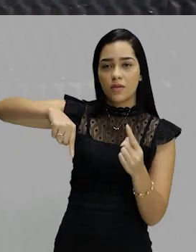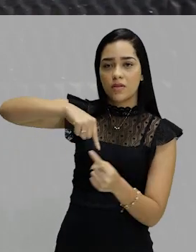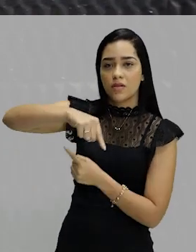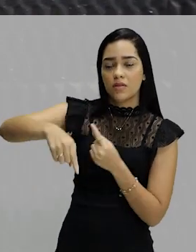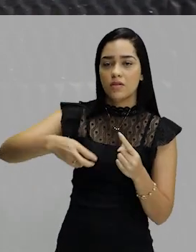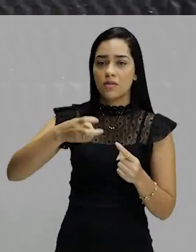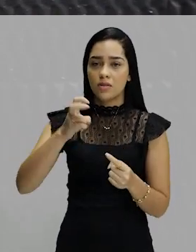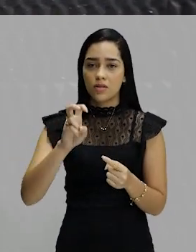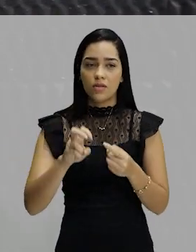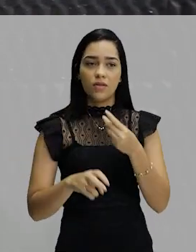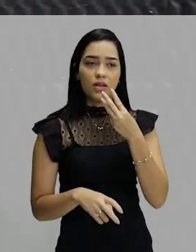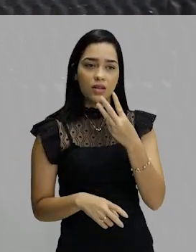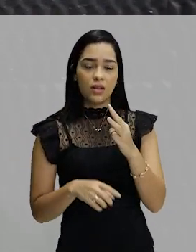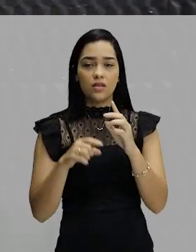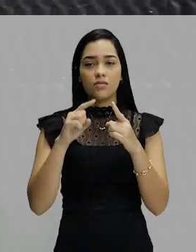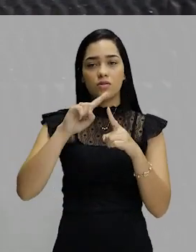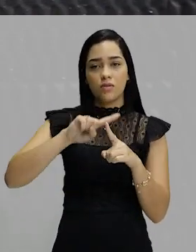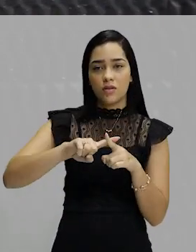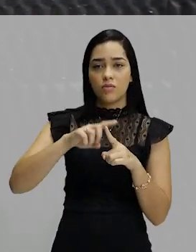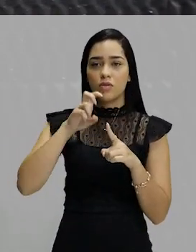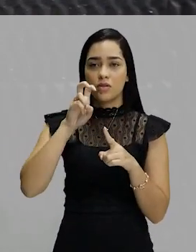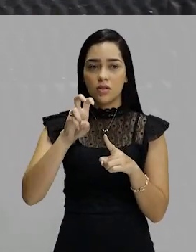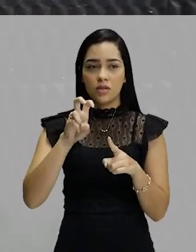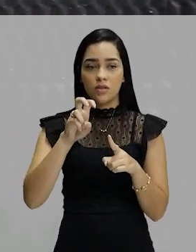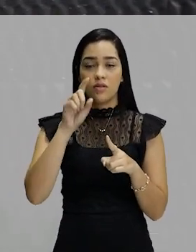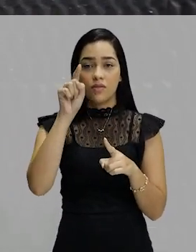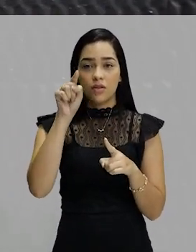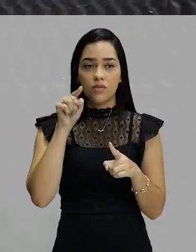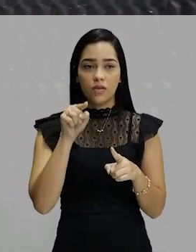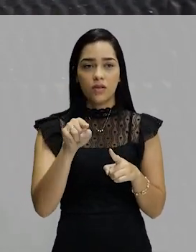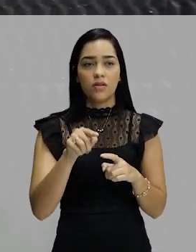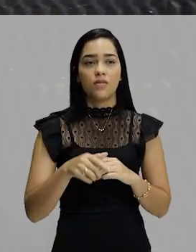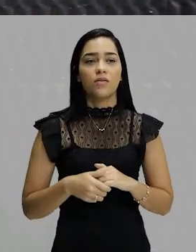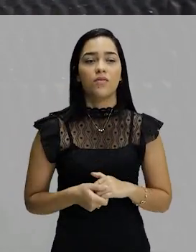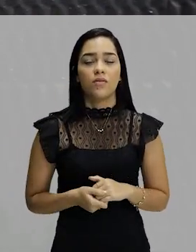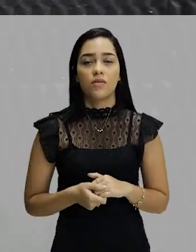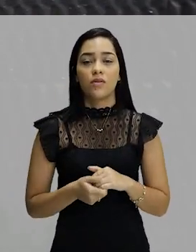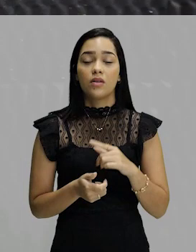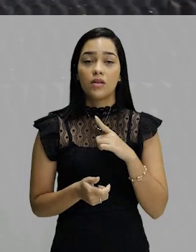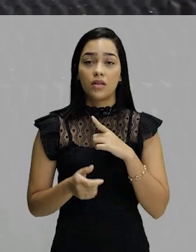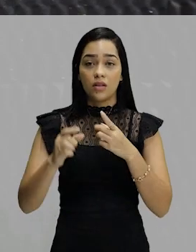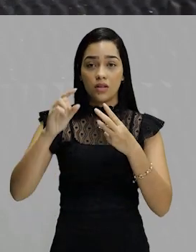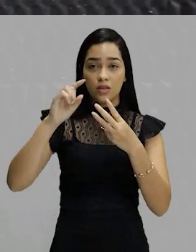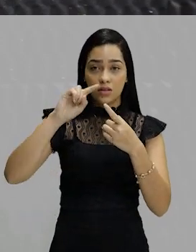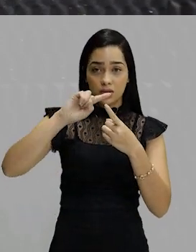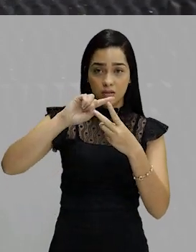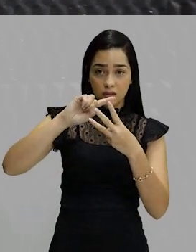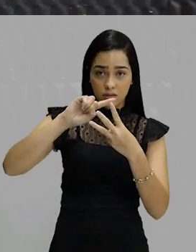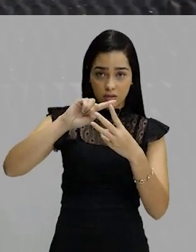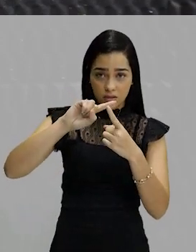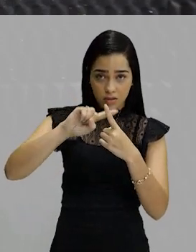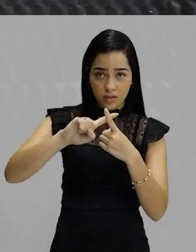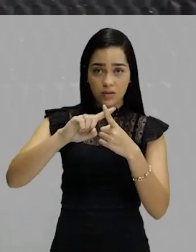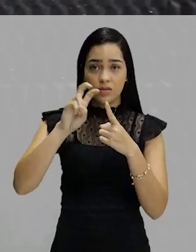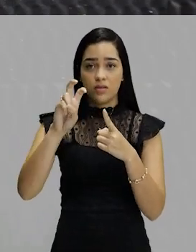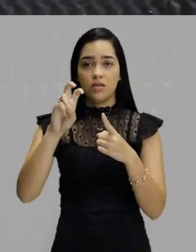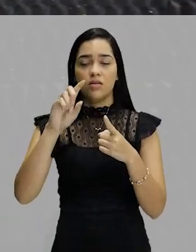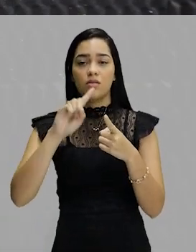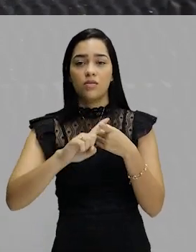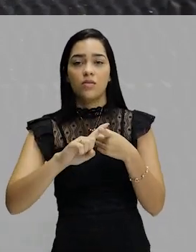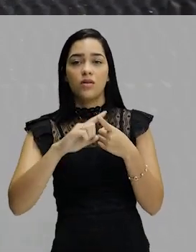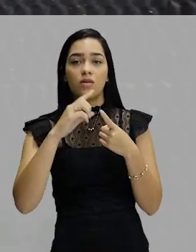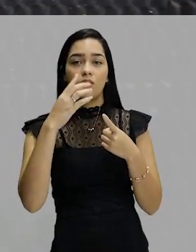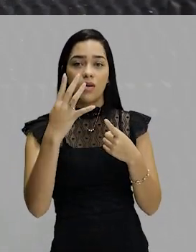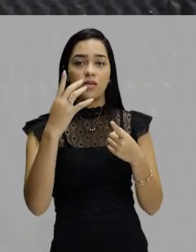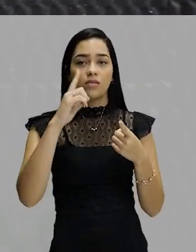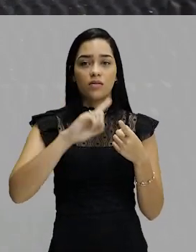Então vai ficar 3 multiplicado por 5 fatorial. Ou seja, 3 multiplicado por 5, multiplicado